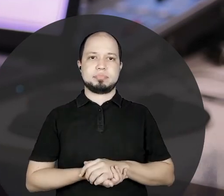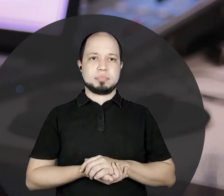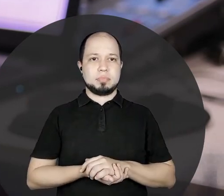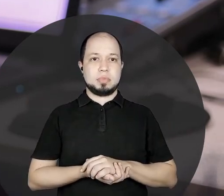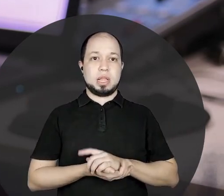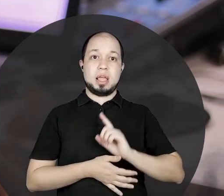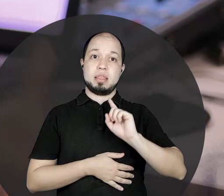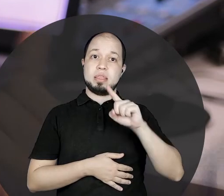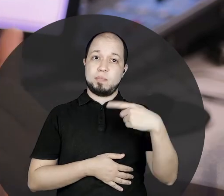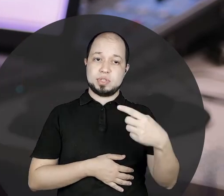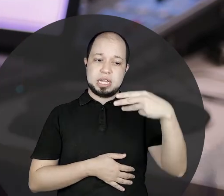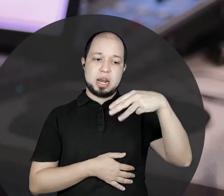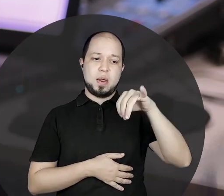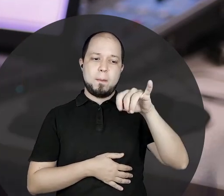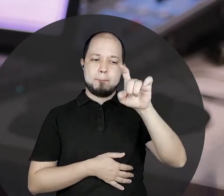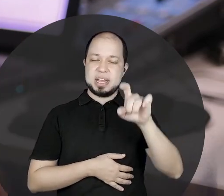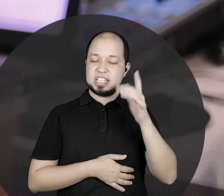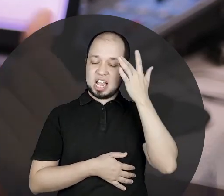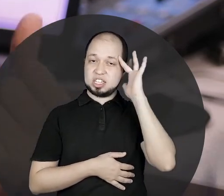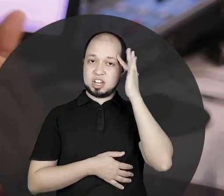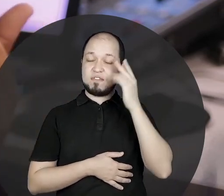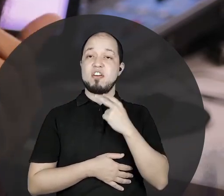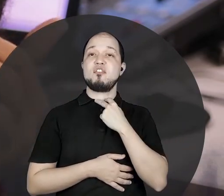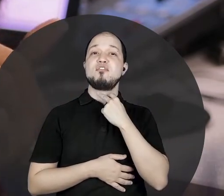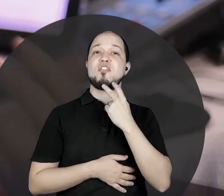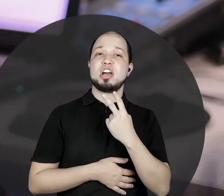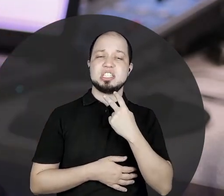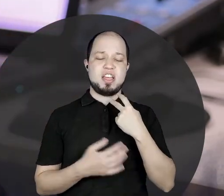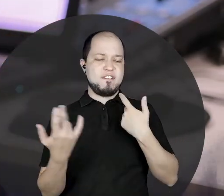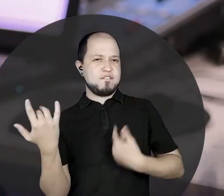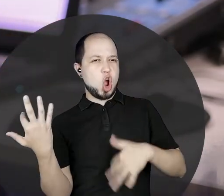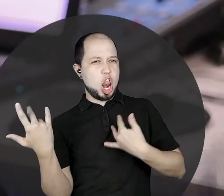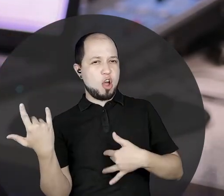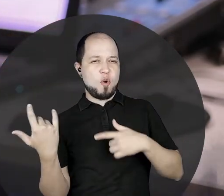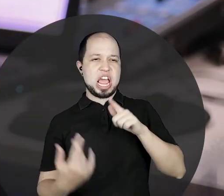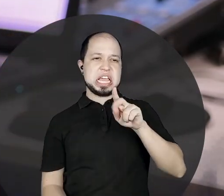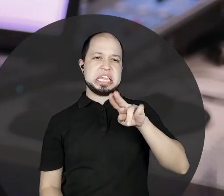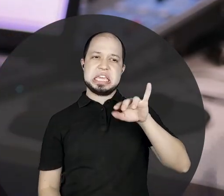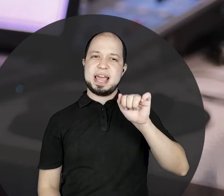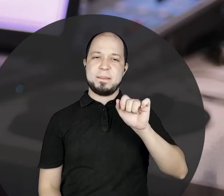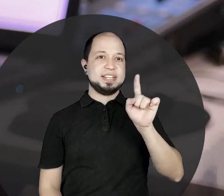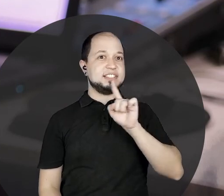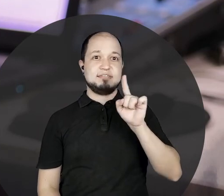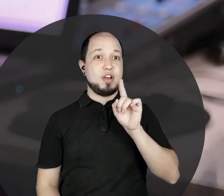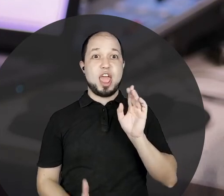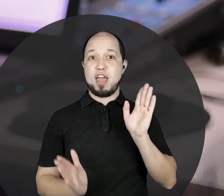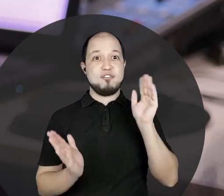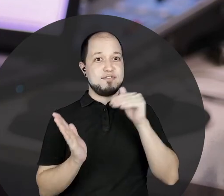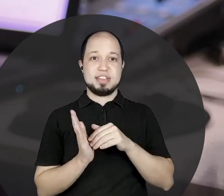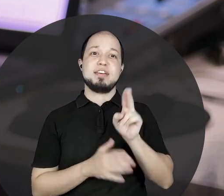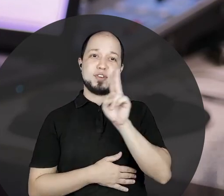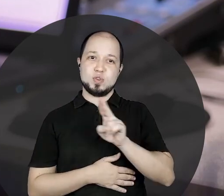acabou virando guia. Quando eu vim aqui para mix, a gente achava que aquela voz e violão seriam guia, acabou não sendo, acabou ficando como voz